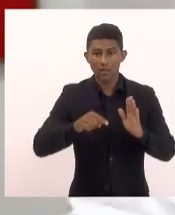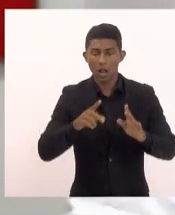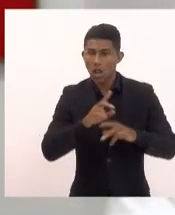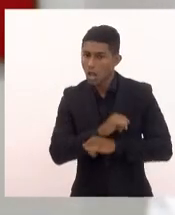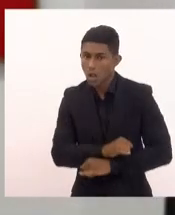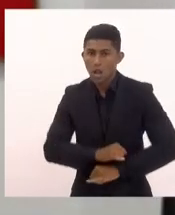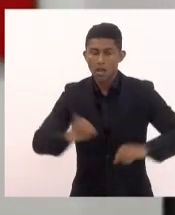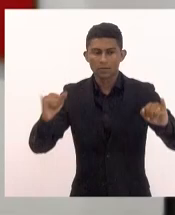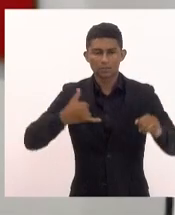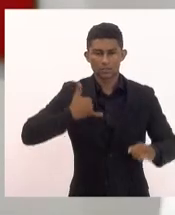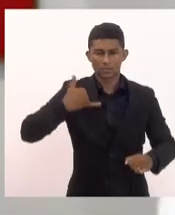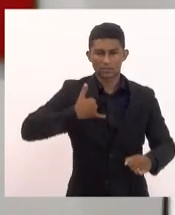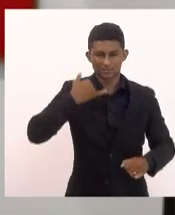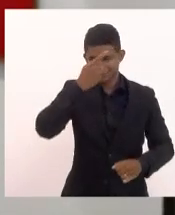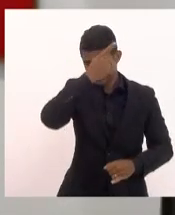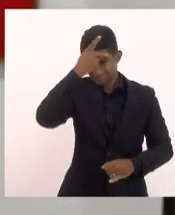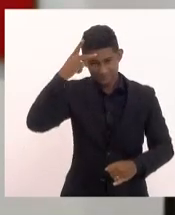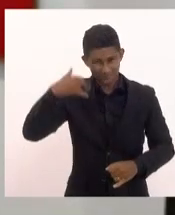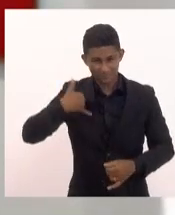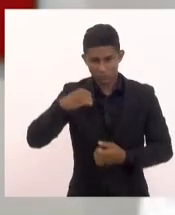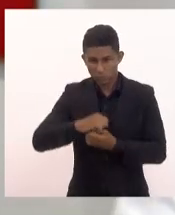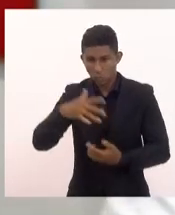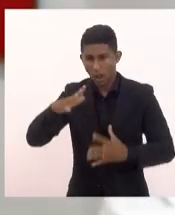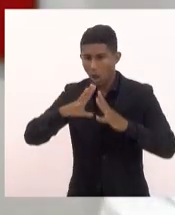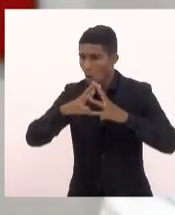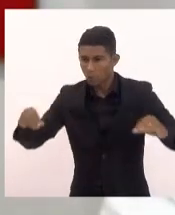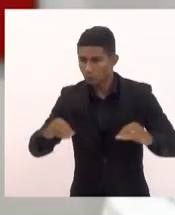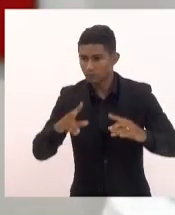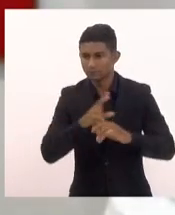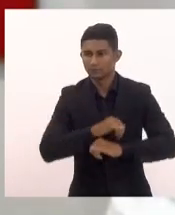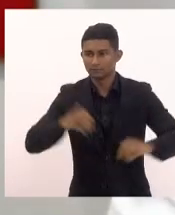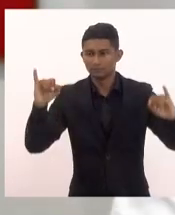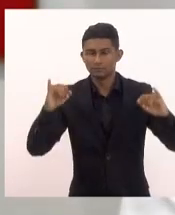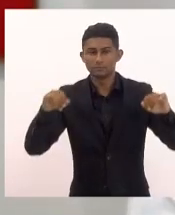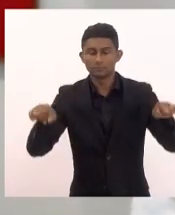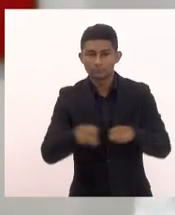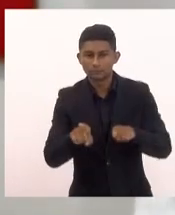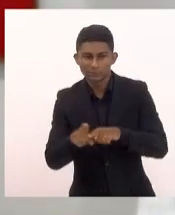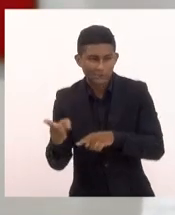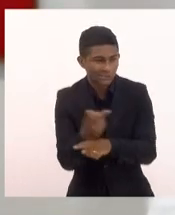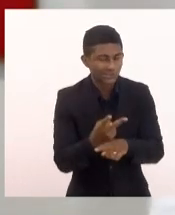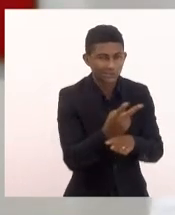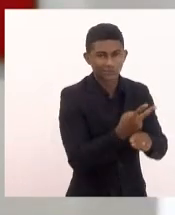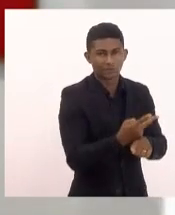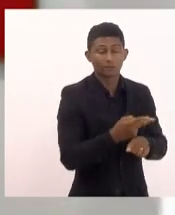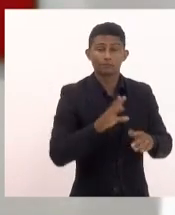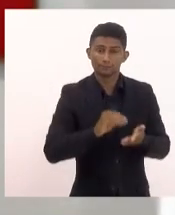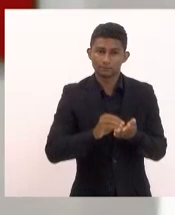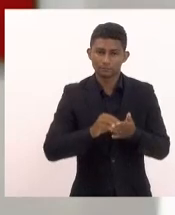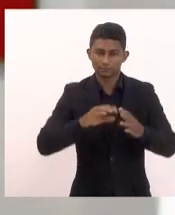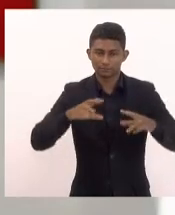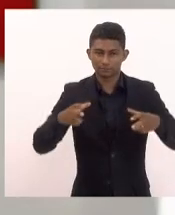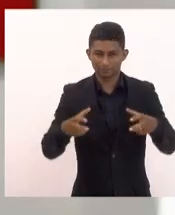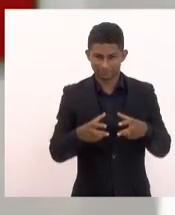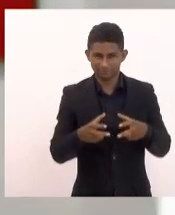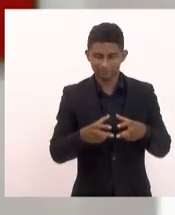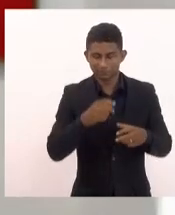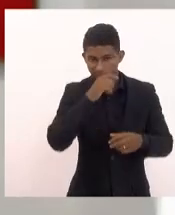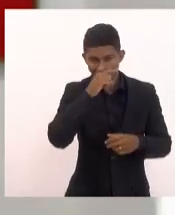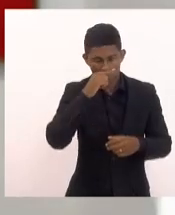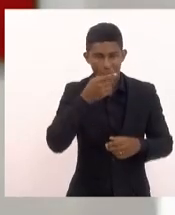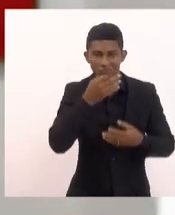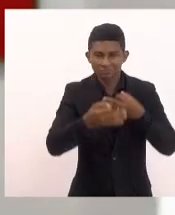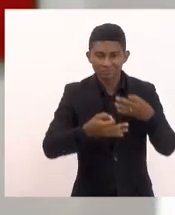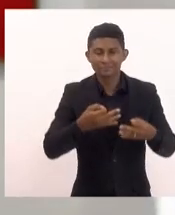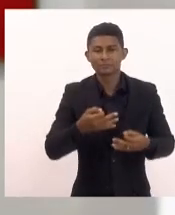Busca de Idosos, PADBIM, no âmbito do Estado do Rio de Janeiro. Pareceres da Comissão de Constituição e Justiça pela condicionalidade com